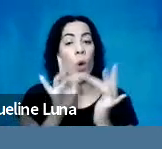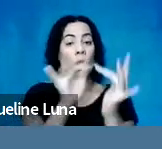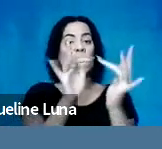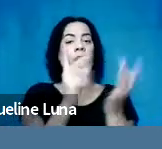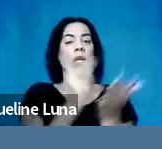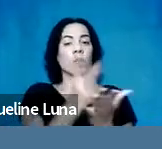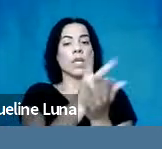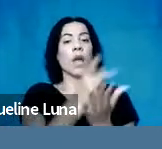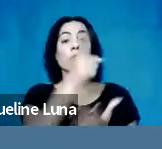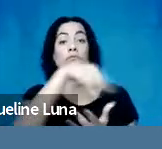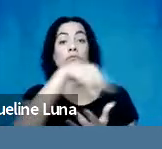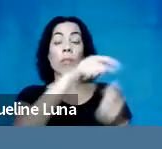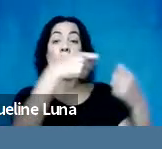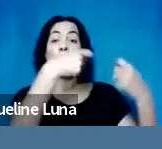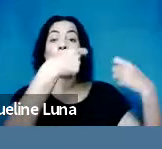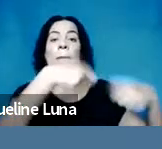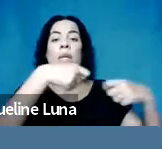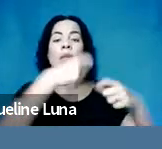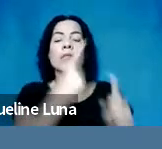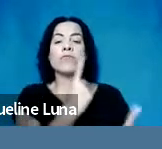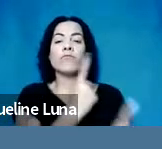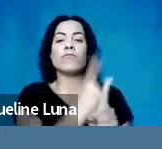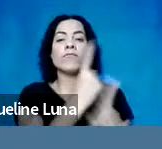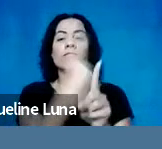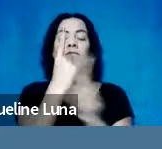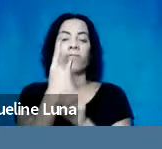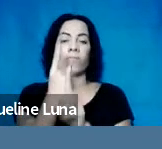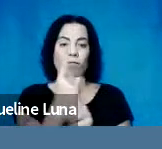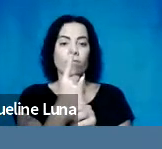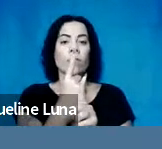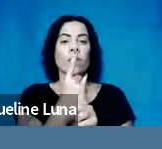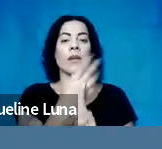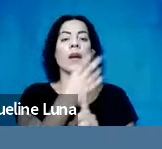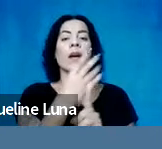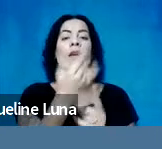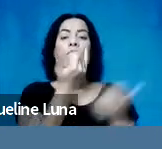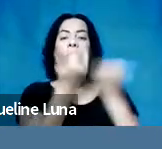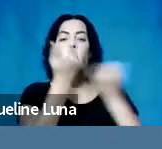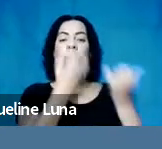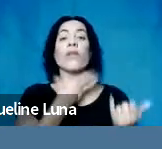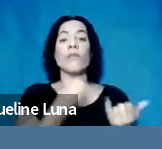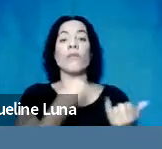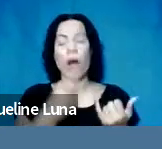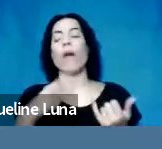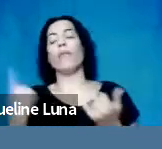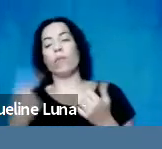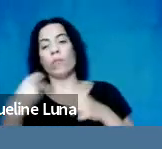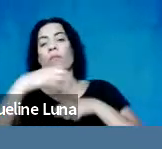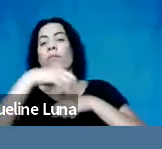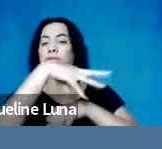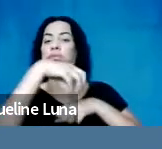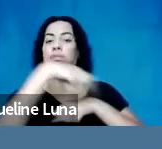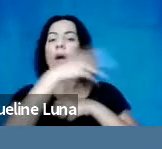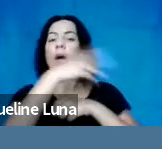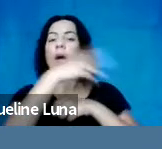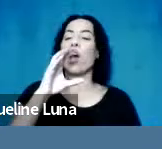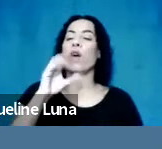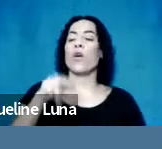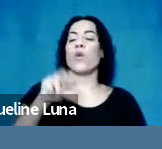eles precisavam identificar fake news. E a gente prestava essa consultoria